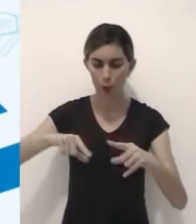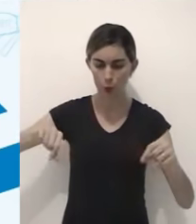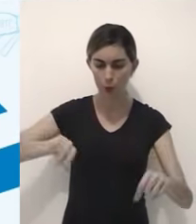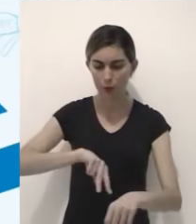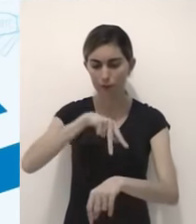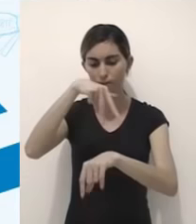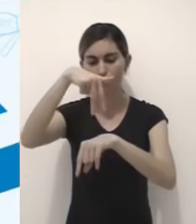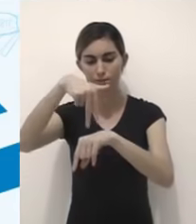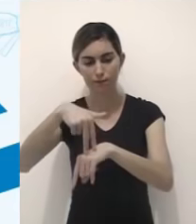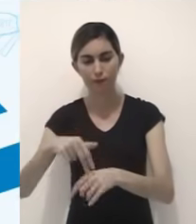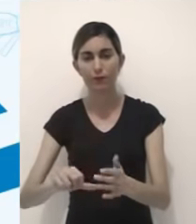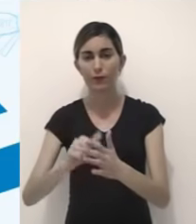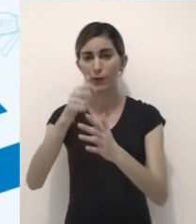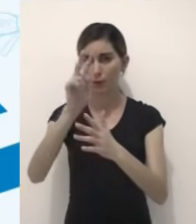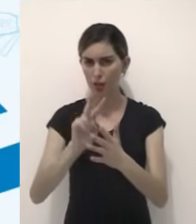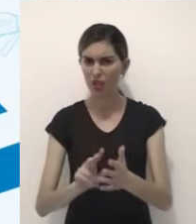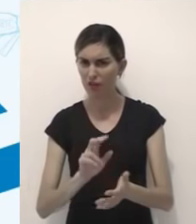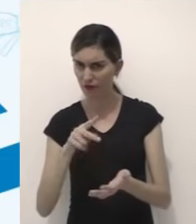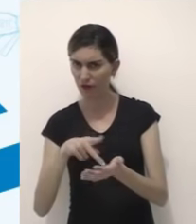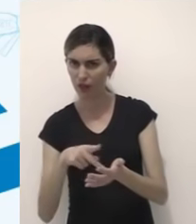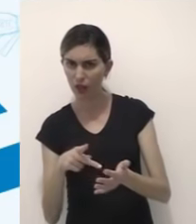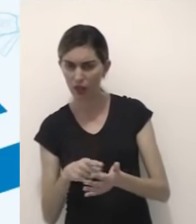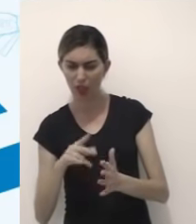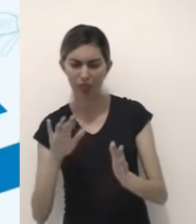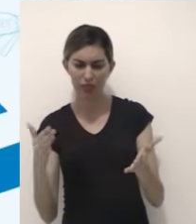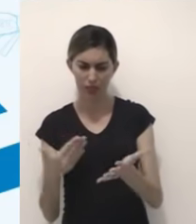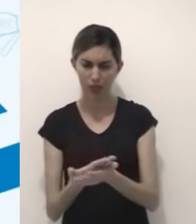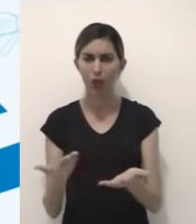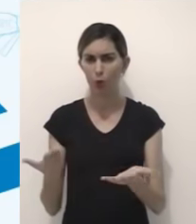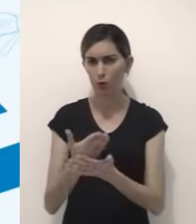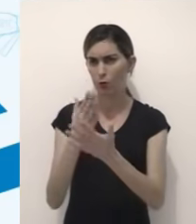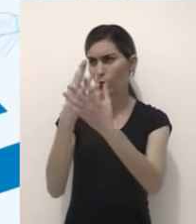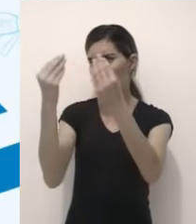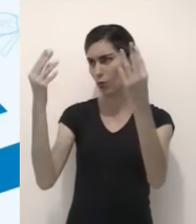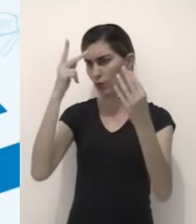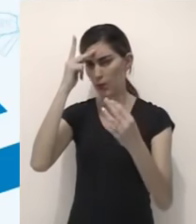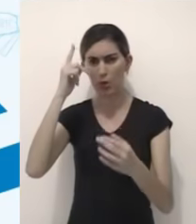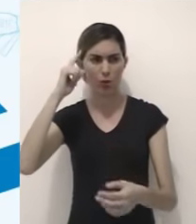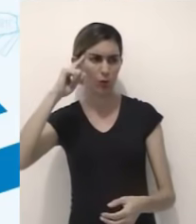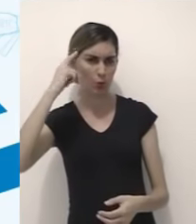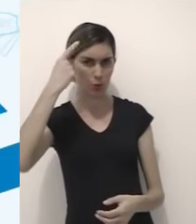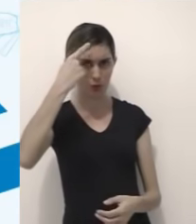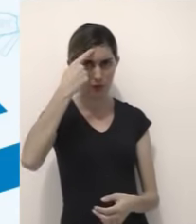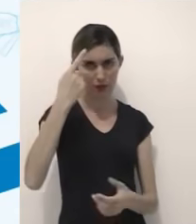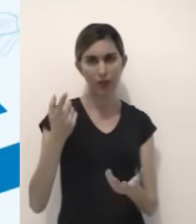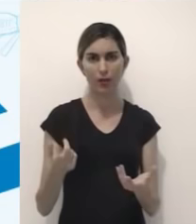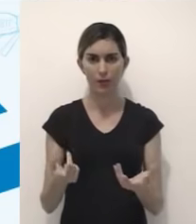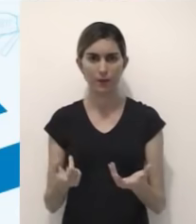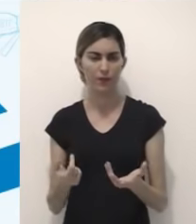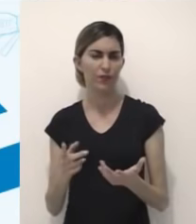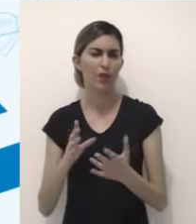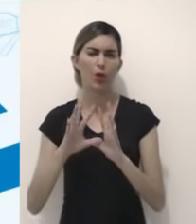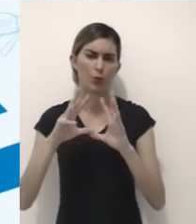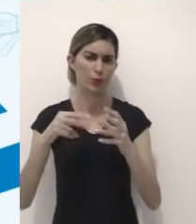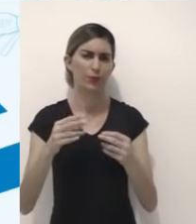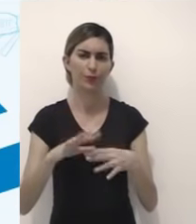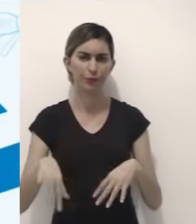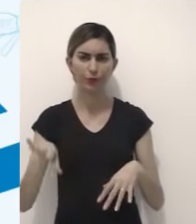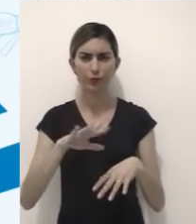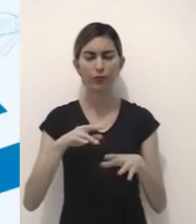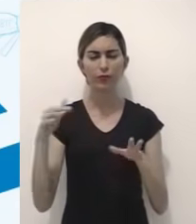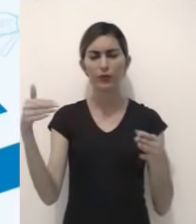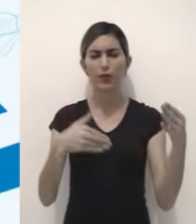primeira vez na Lua. E aí, será que é verdade? Ainda hoje, muitas pessoas duvidam desse feito.